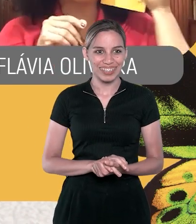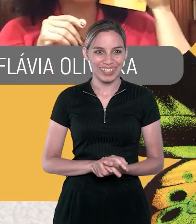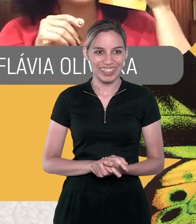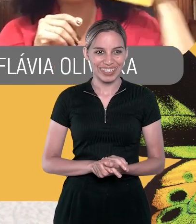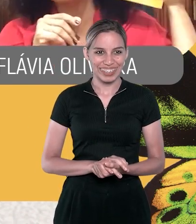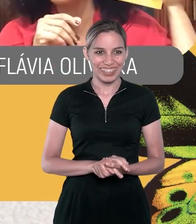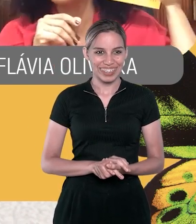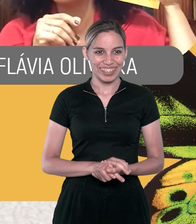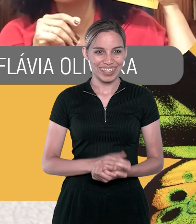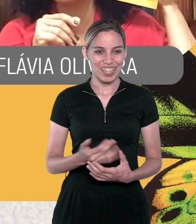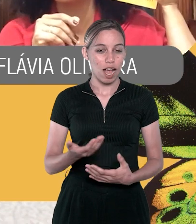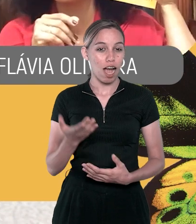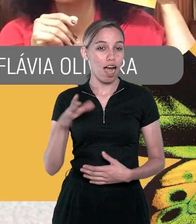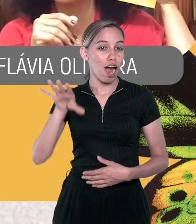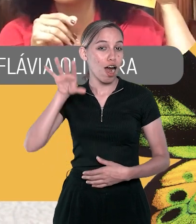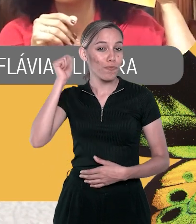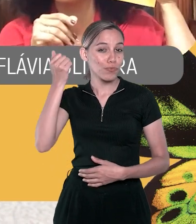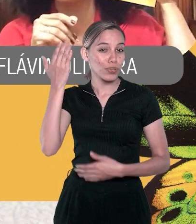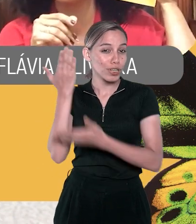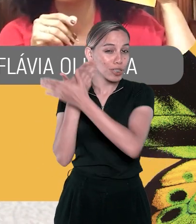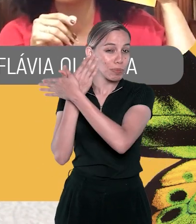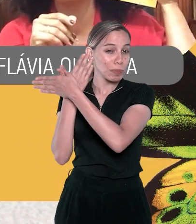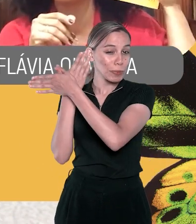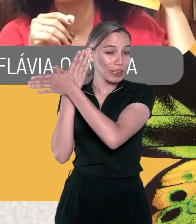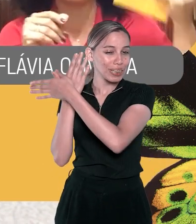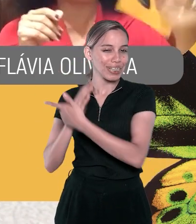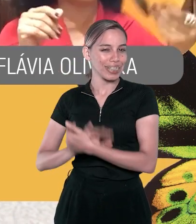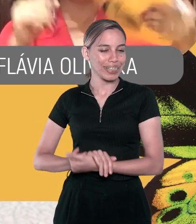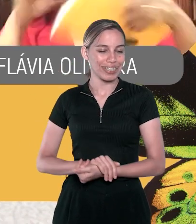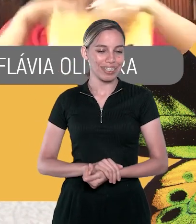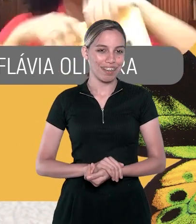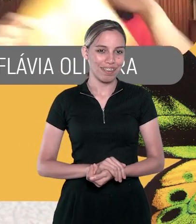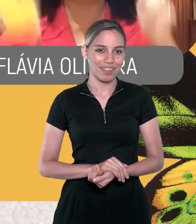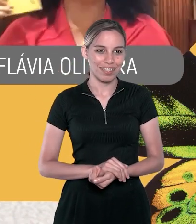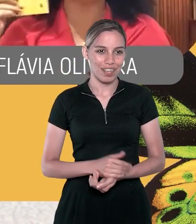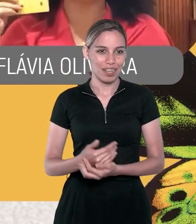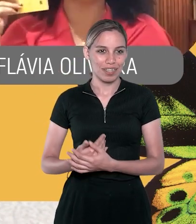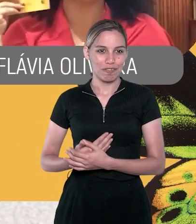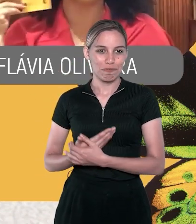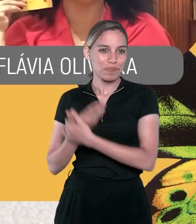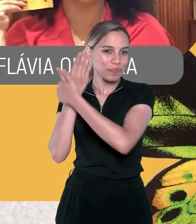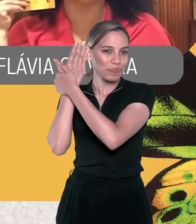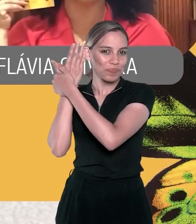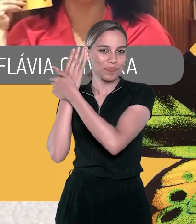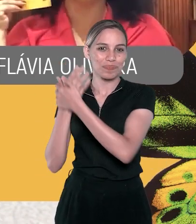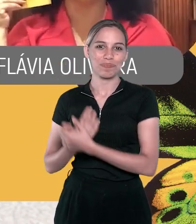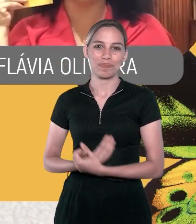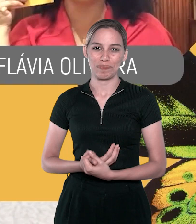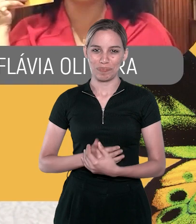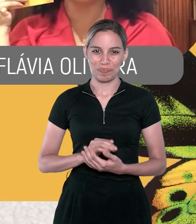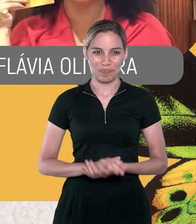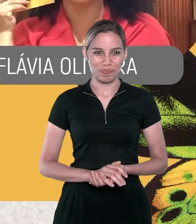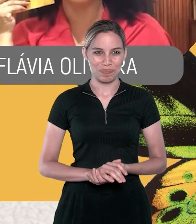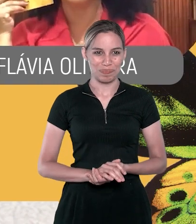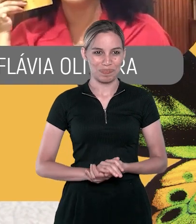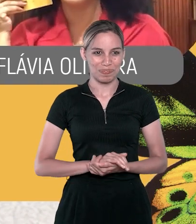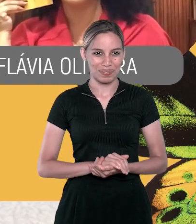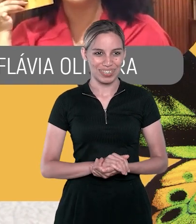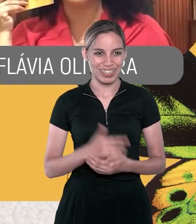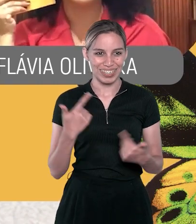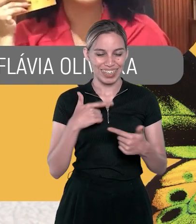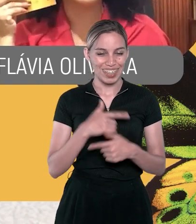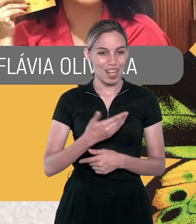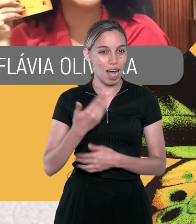livros encostados em suas orelhas. Ouvir borboletas faz bem, né? Minha borboleta. Agora.